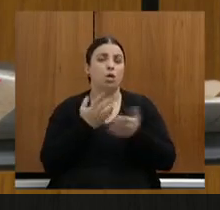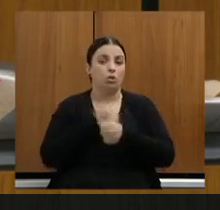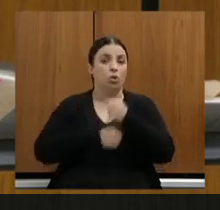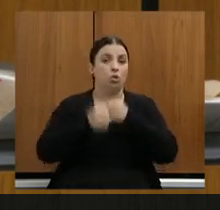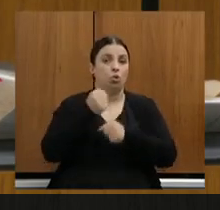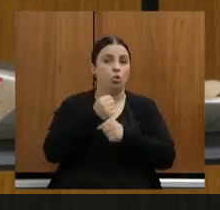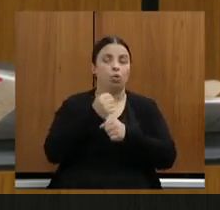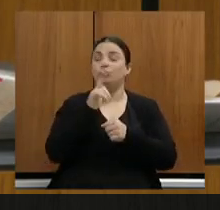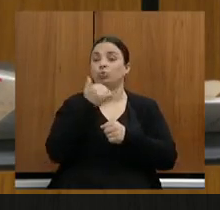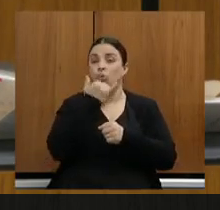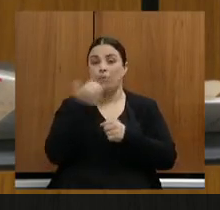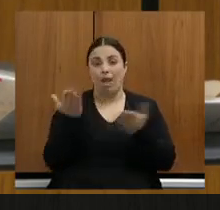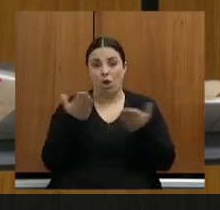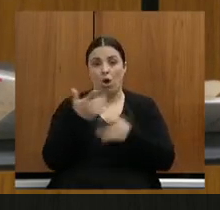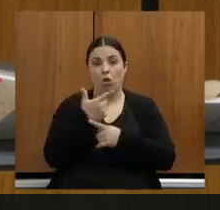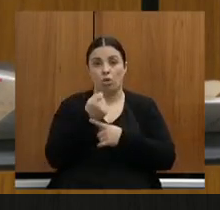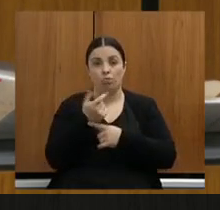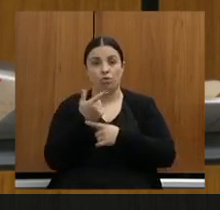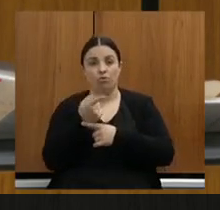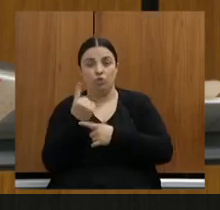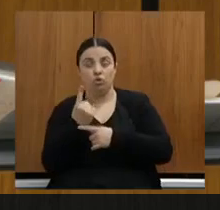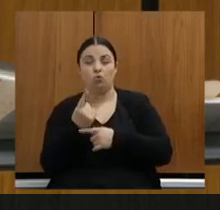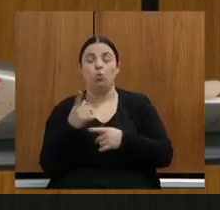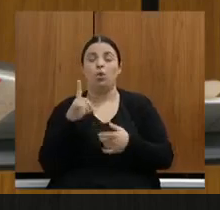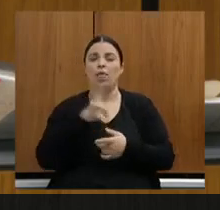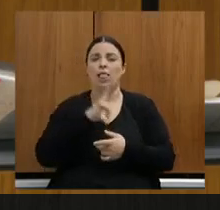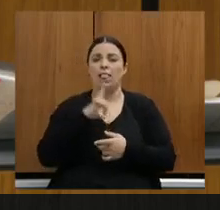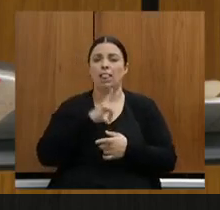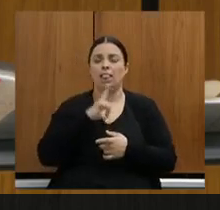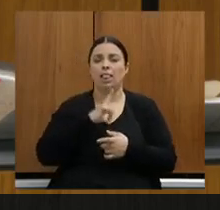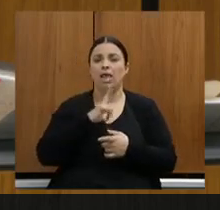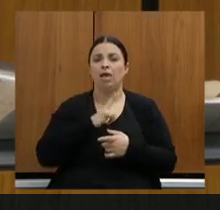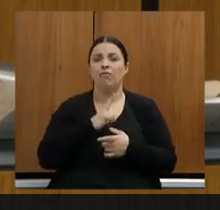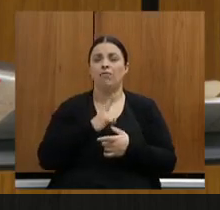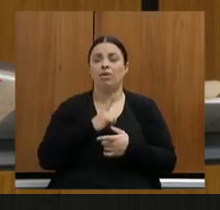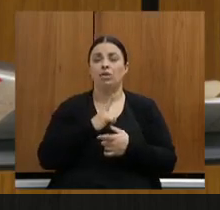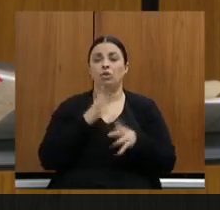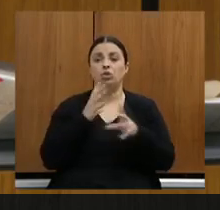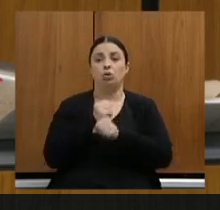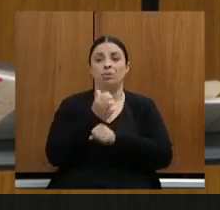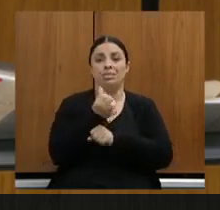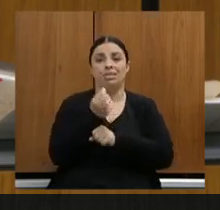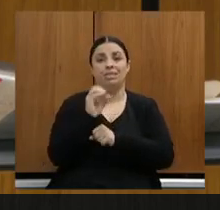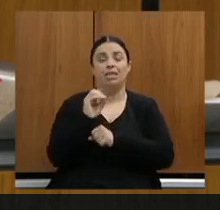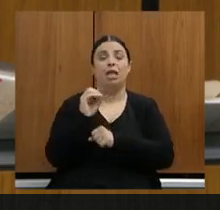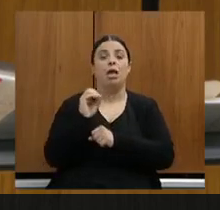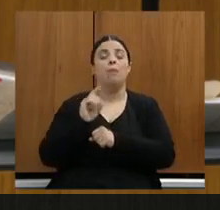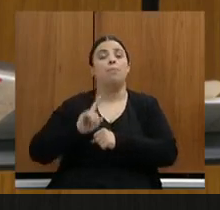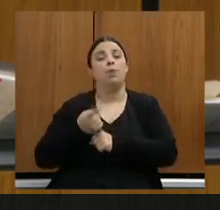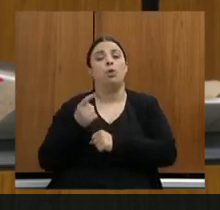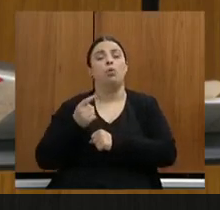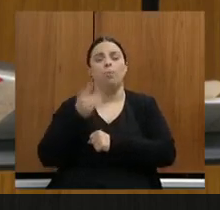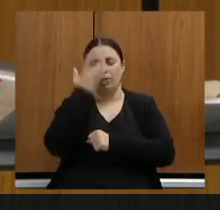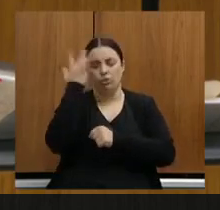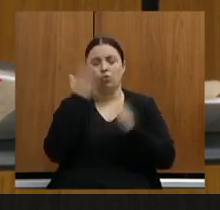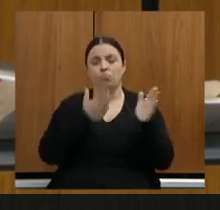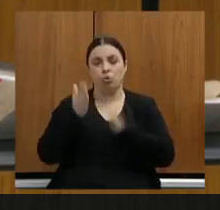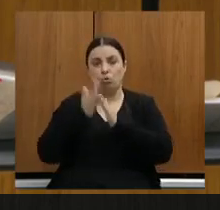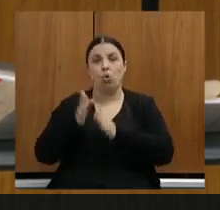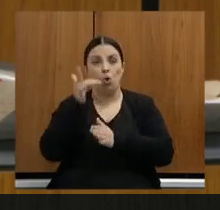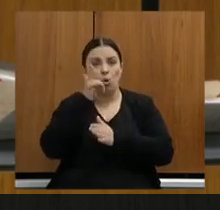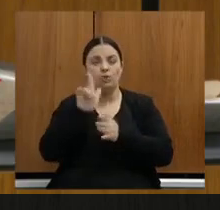2021 foram foram beneficiados 60 mil produtores para 2022